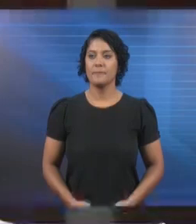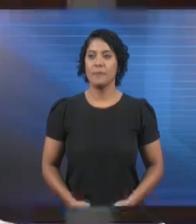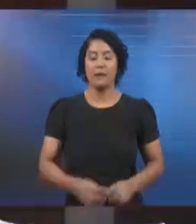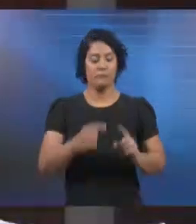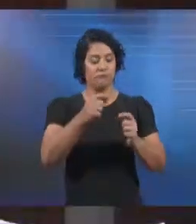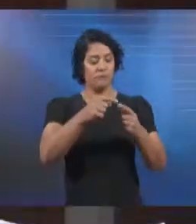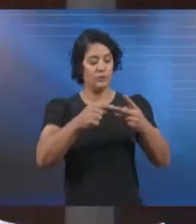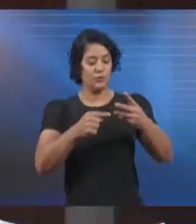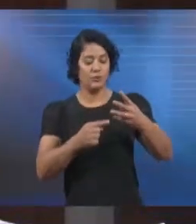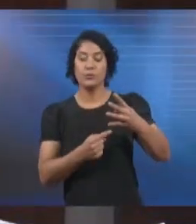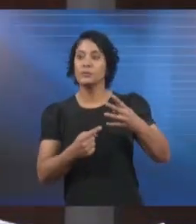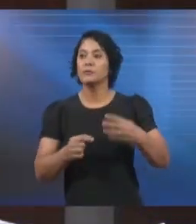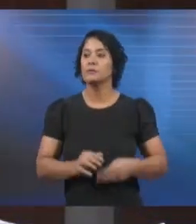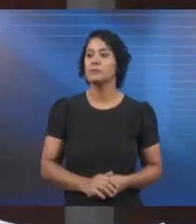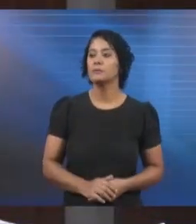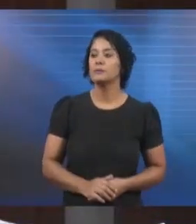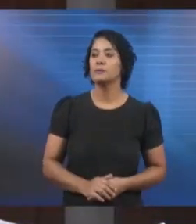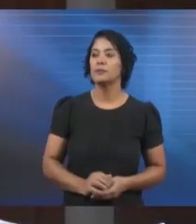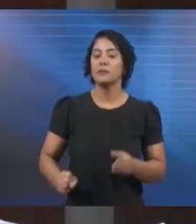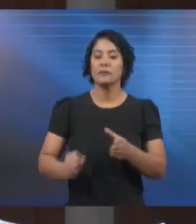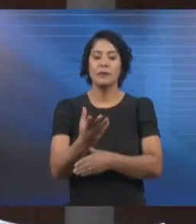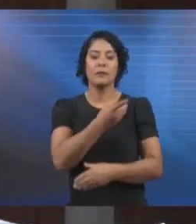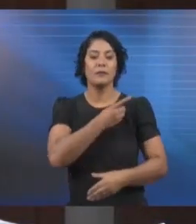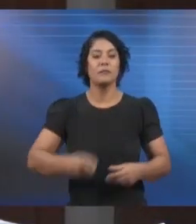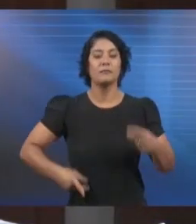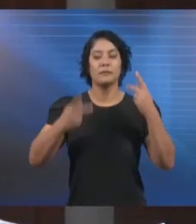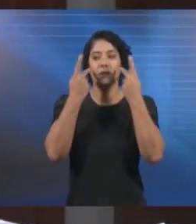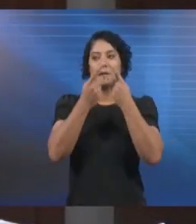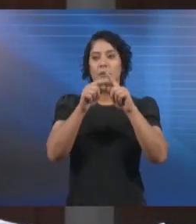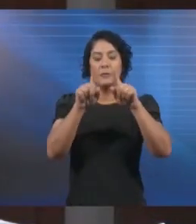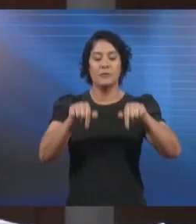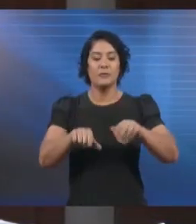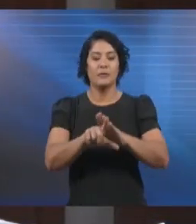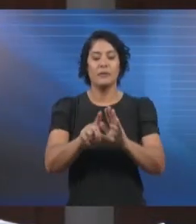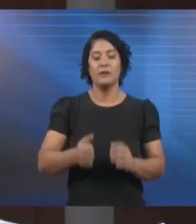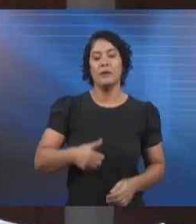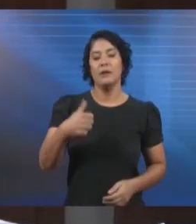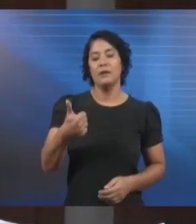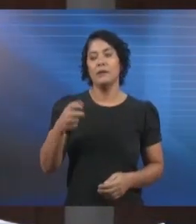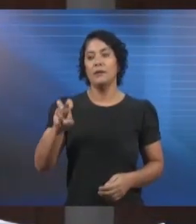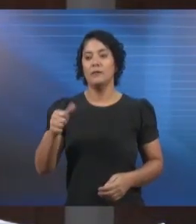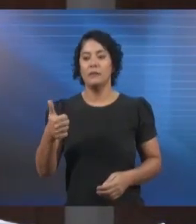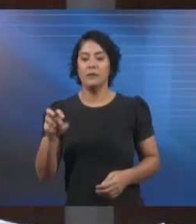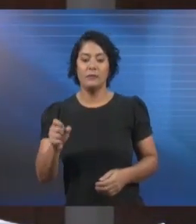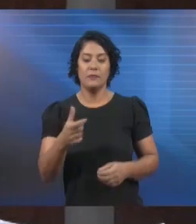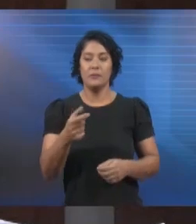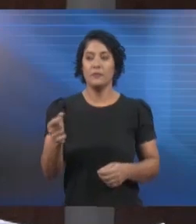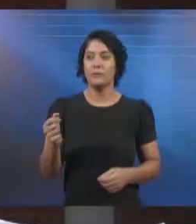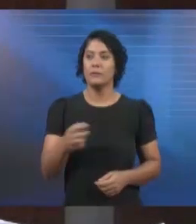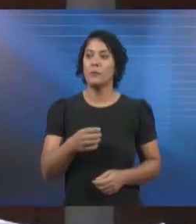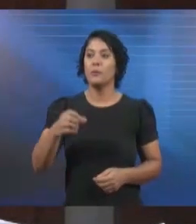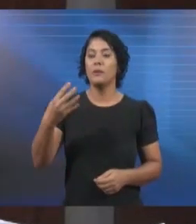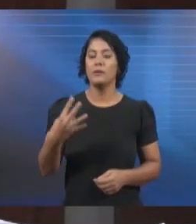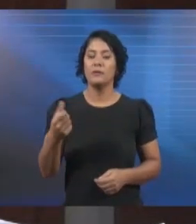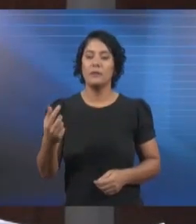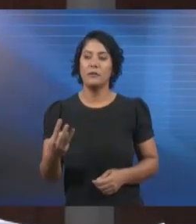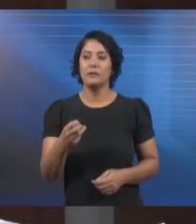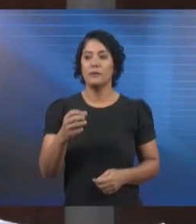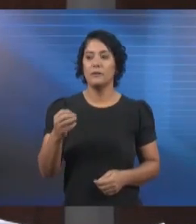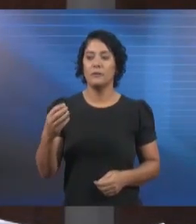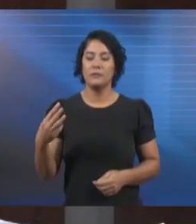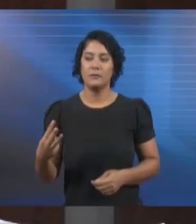na sequência iniciativa do deputado Herman Moraes projeto de lei número 5522 número processo 4359